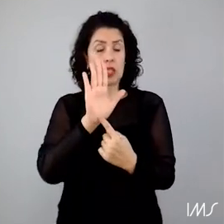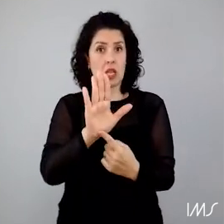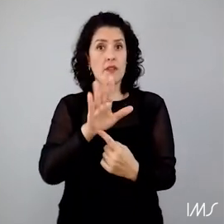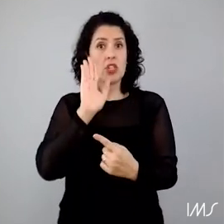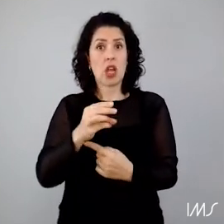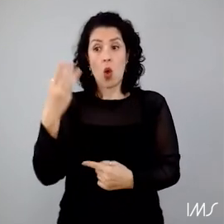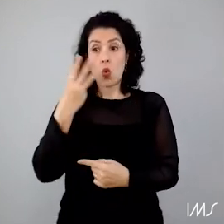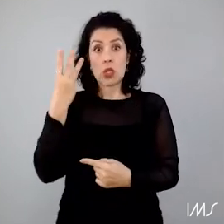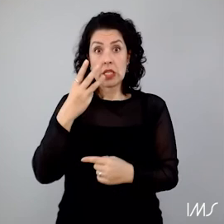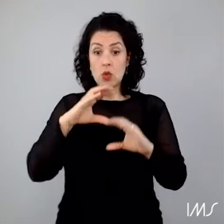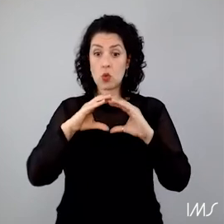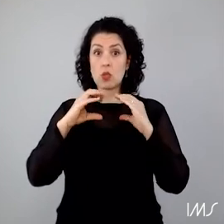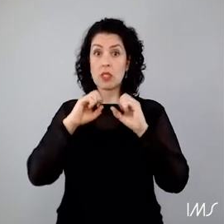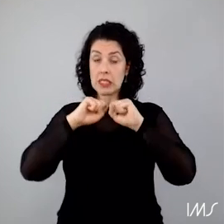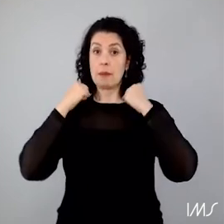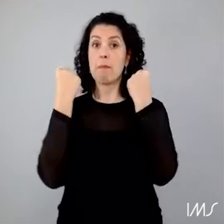York,